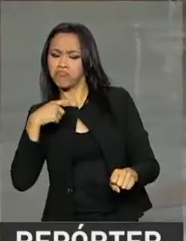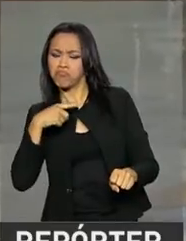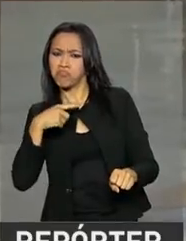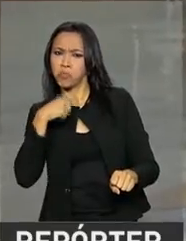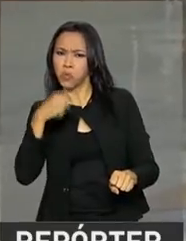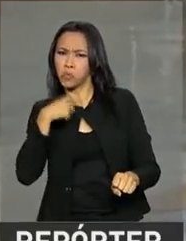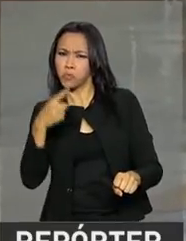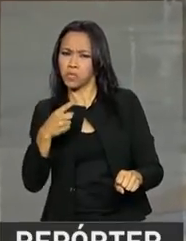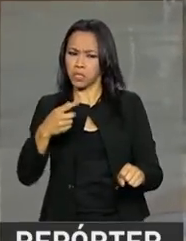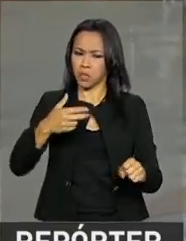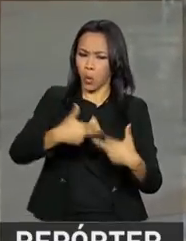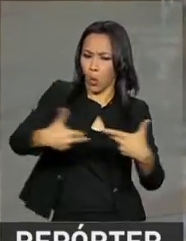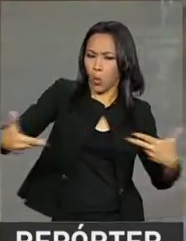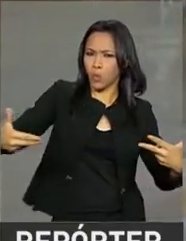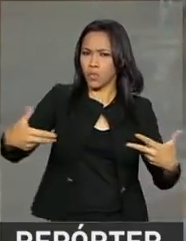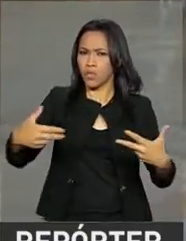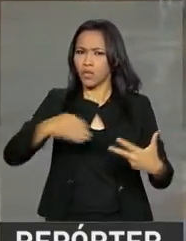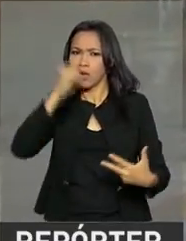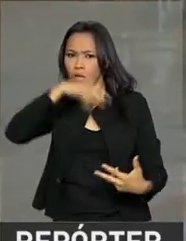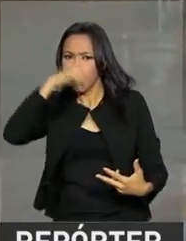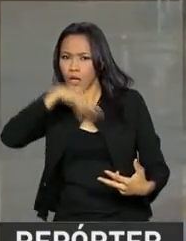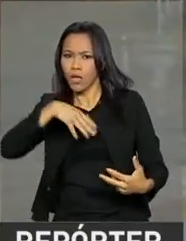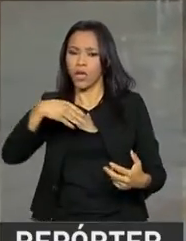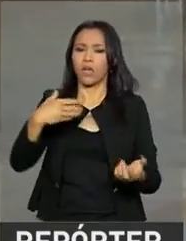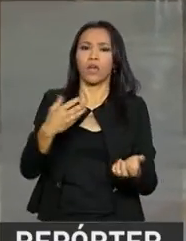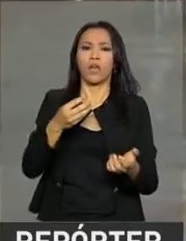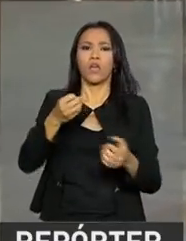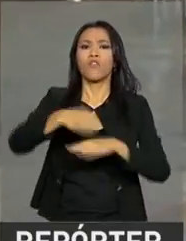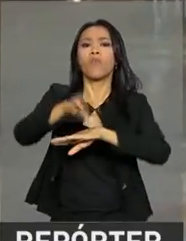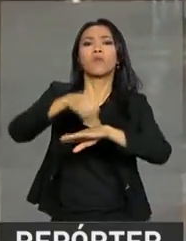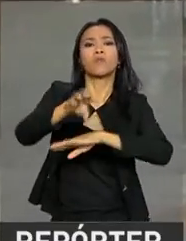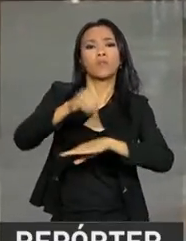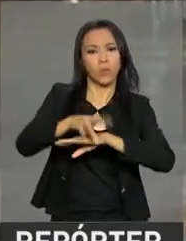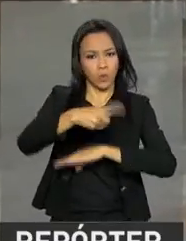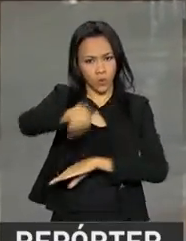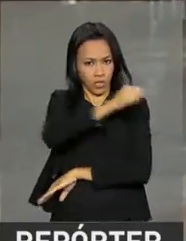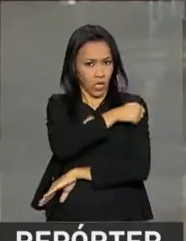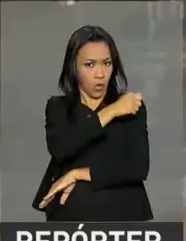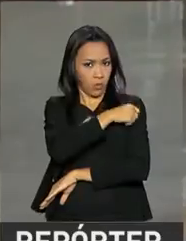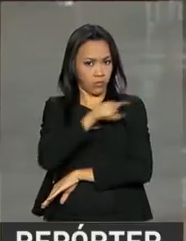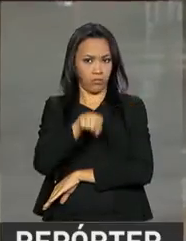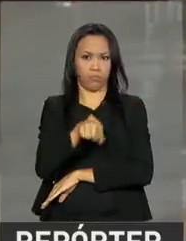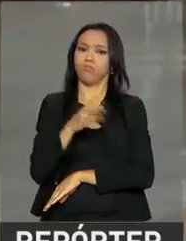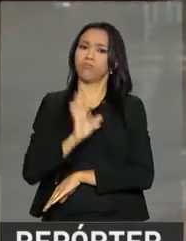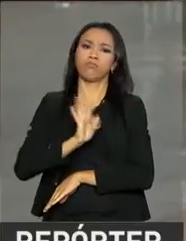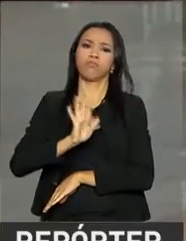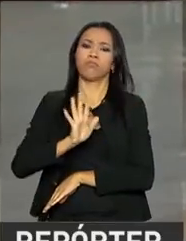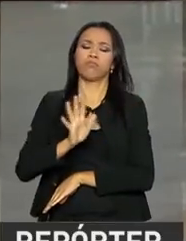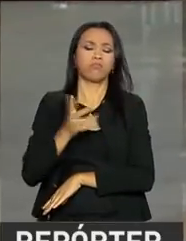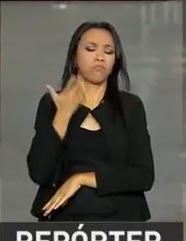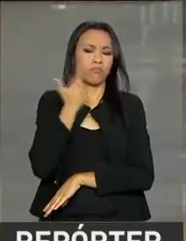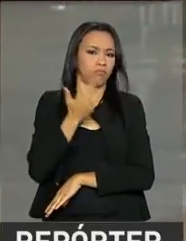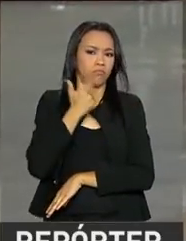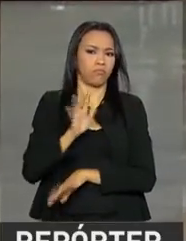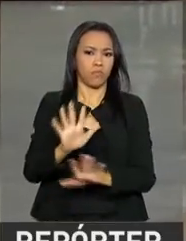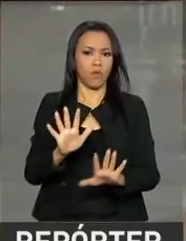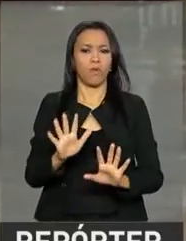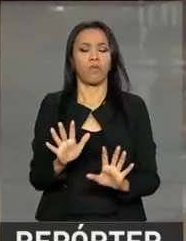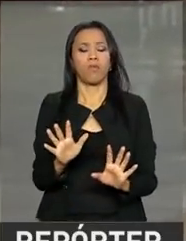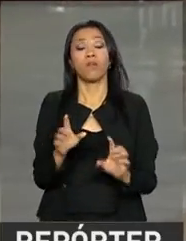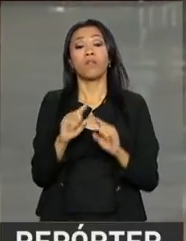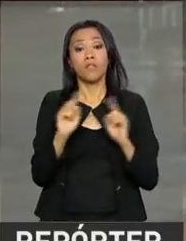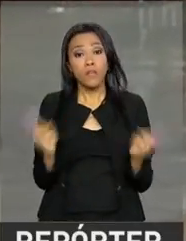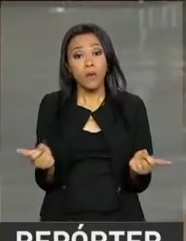acesso indevido a informações de estudantes cadastrados que possa e configurar incidente de segurança